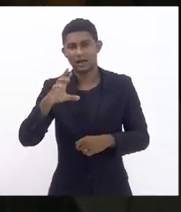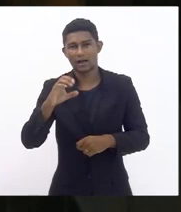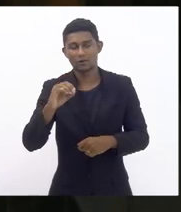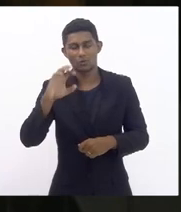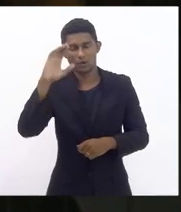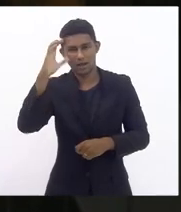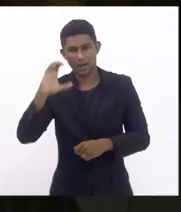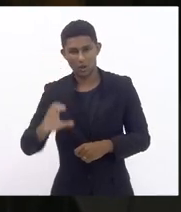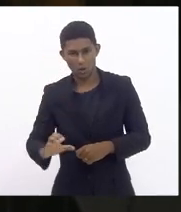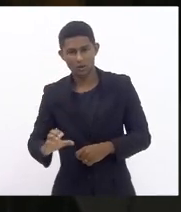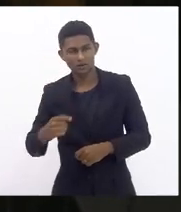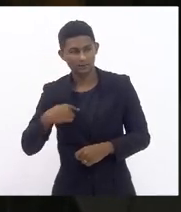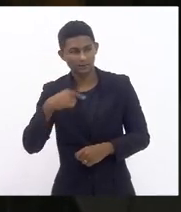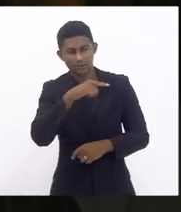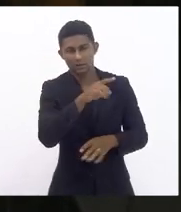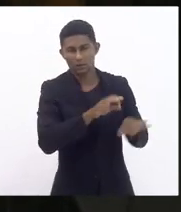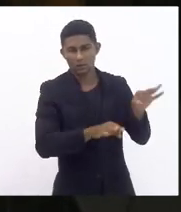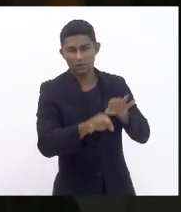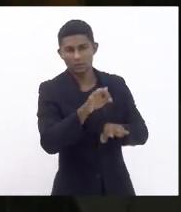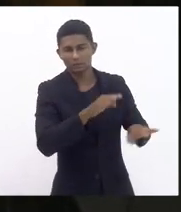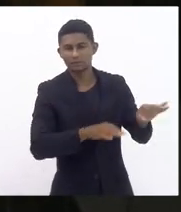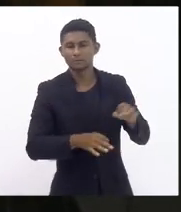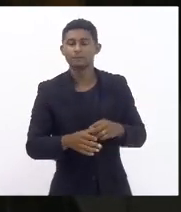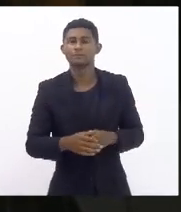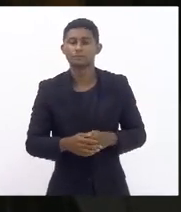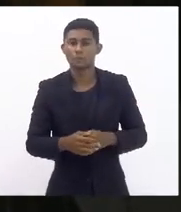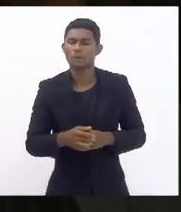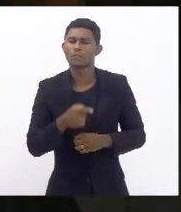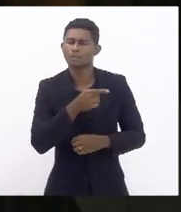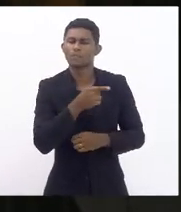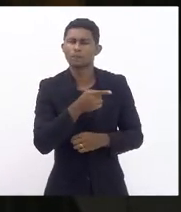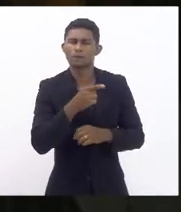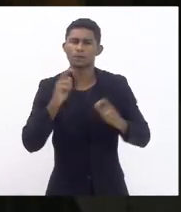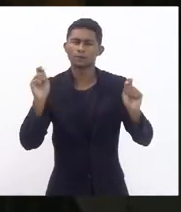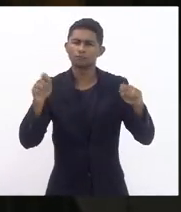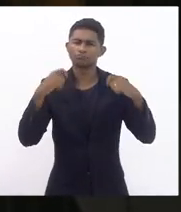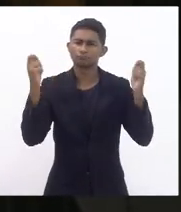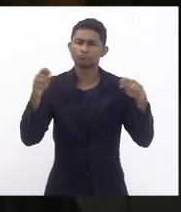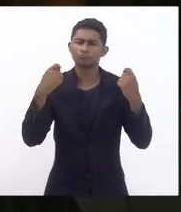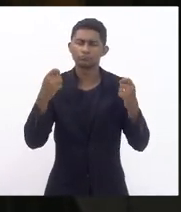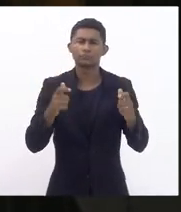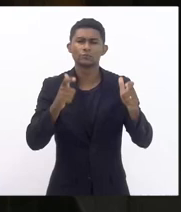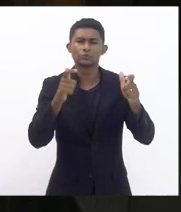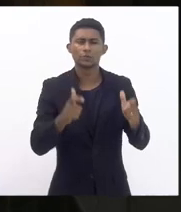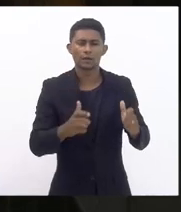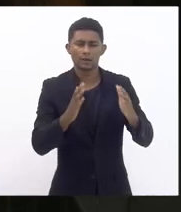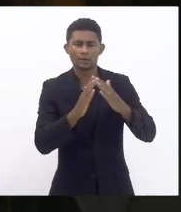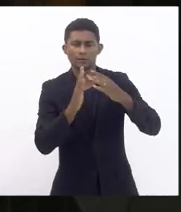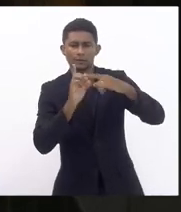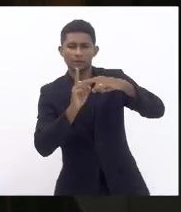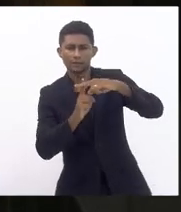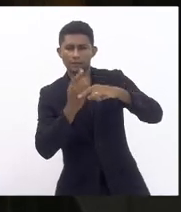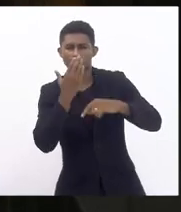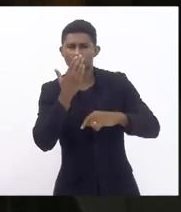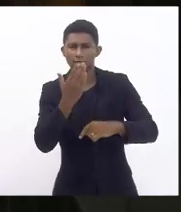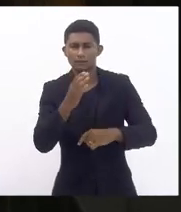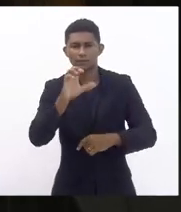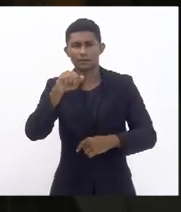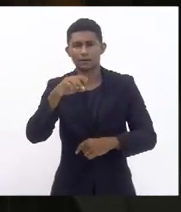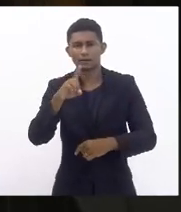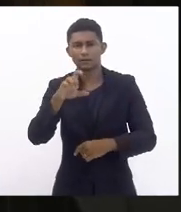frente, e em seguida o ato que se concentrou na Candelária para fazer a